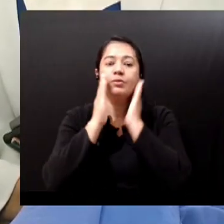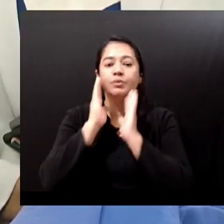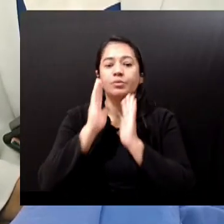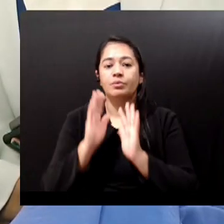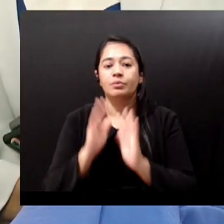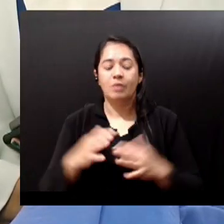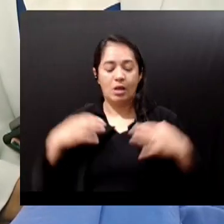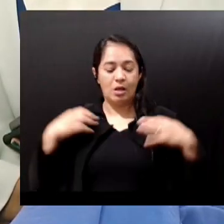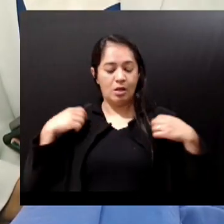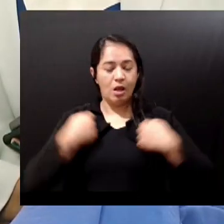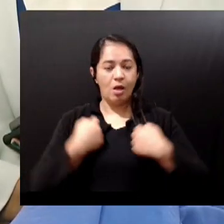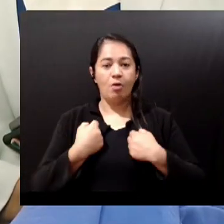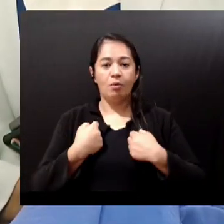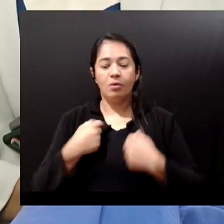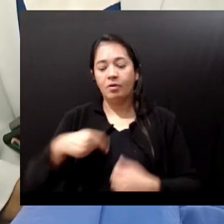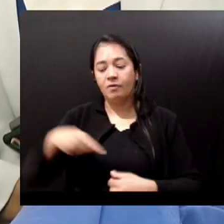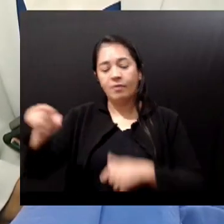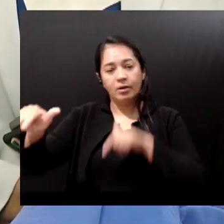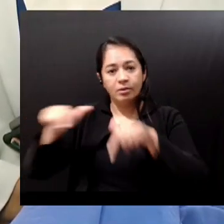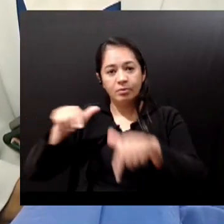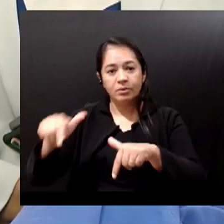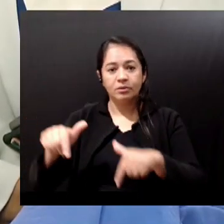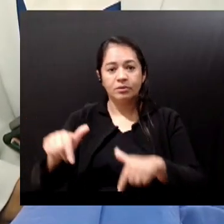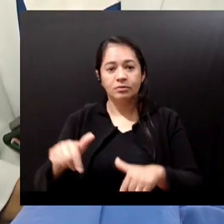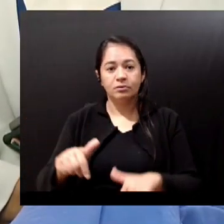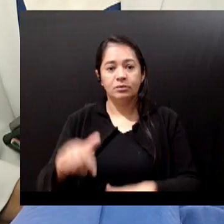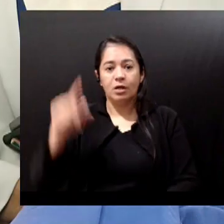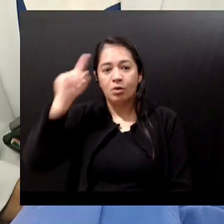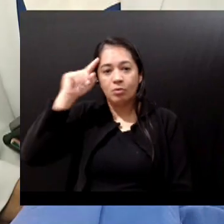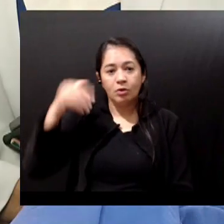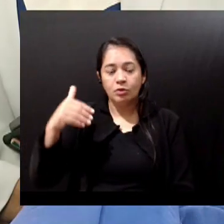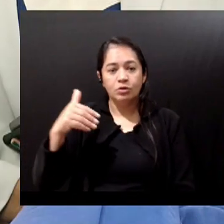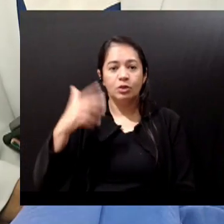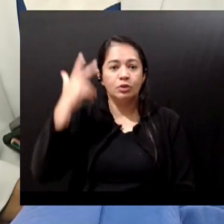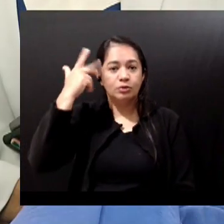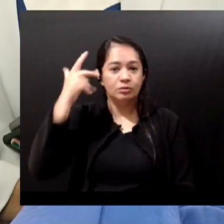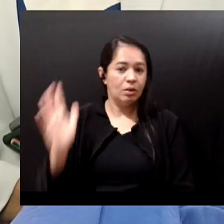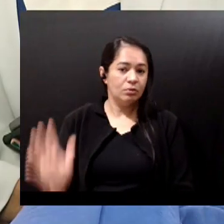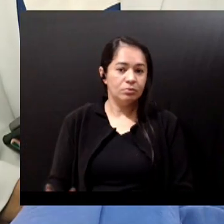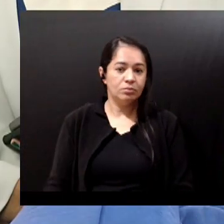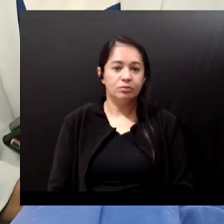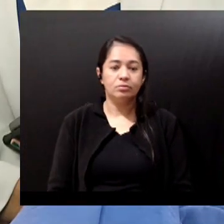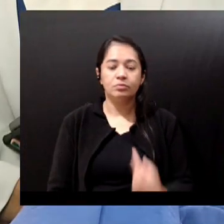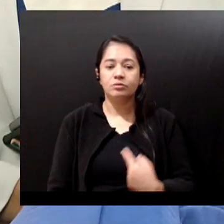vai trabalhar, né. É uma rotina de trabalho como qualquer outra, né, e a gente não pode,